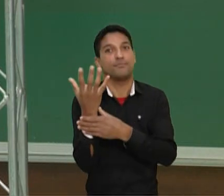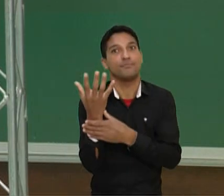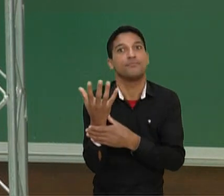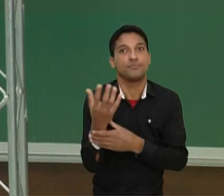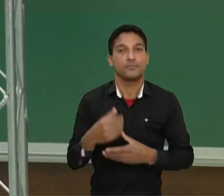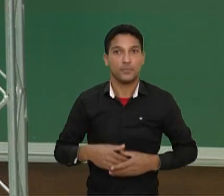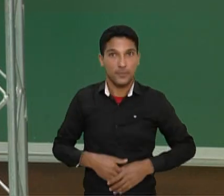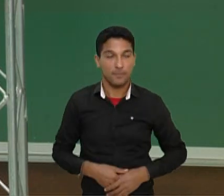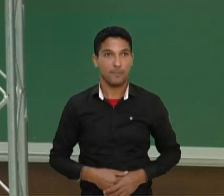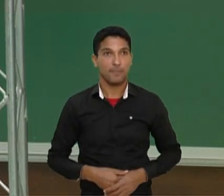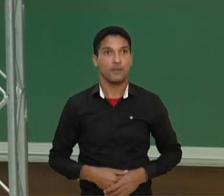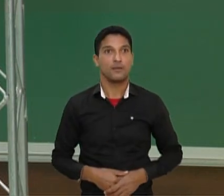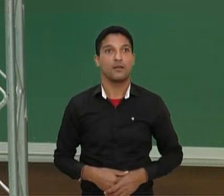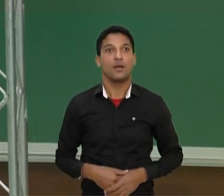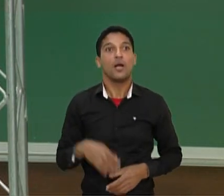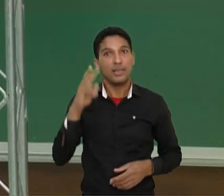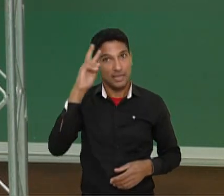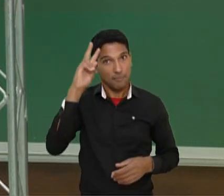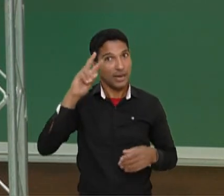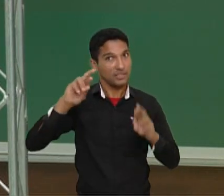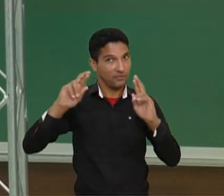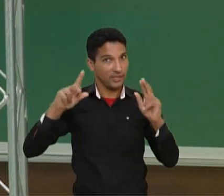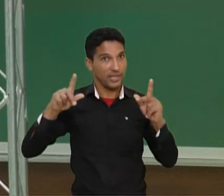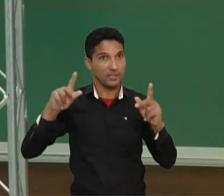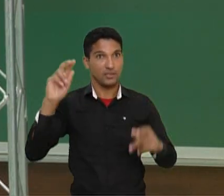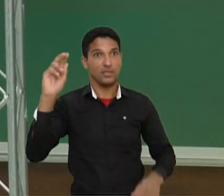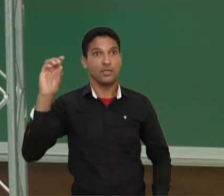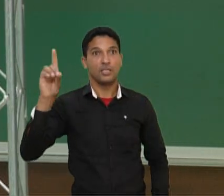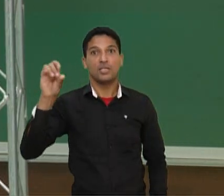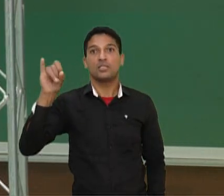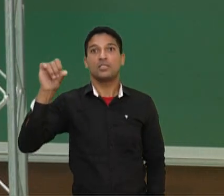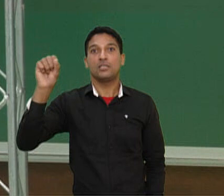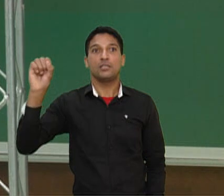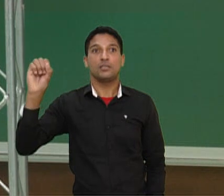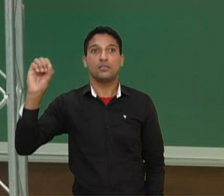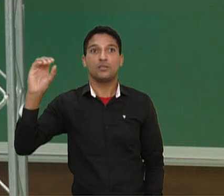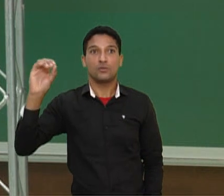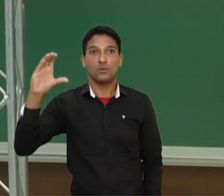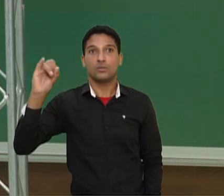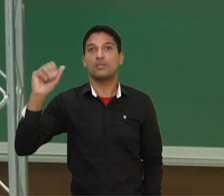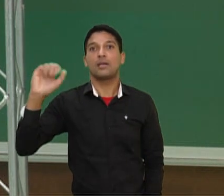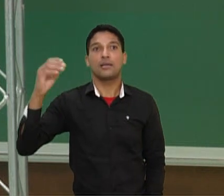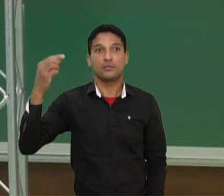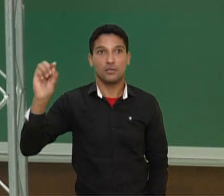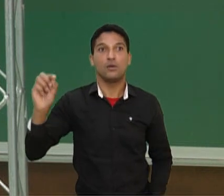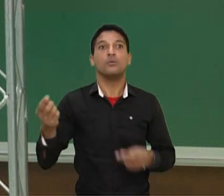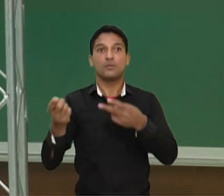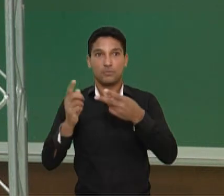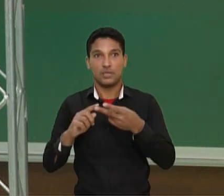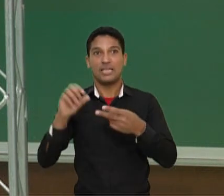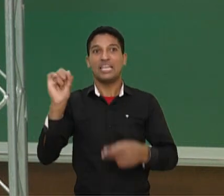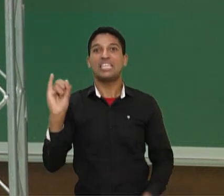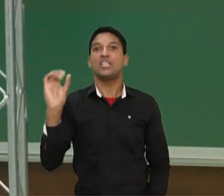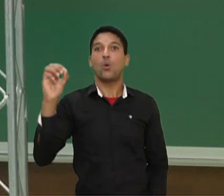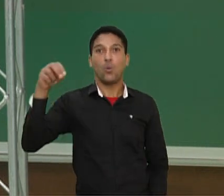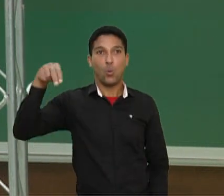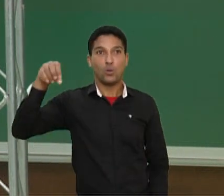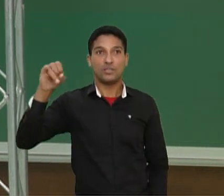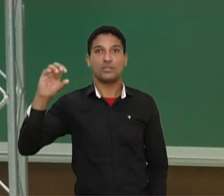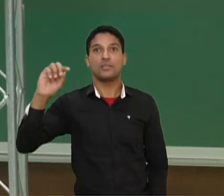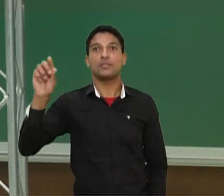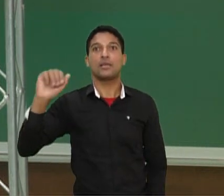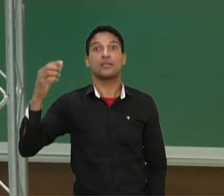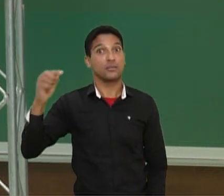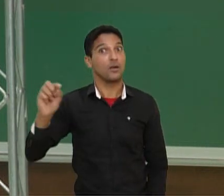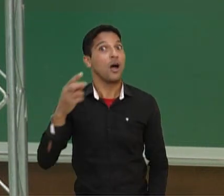substâncias, né, ou as soluções que conduzem corrente elétrica. Lembra desse termo, por gentileza. Show de bola?